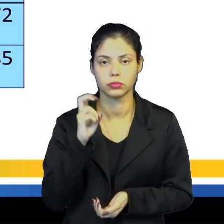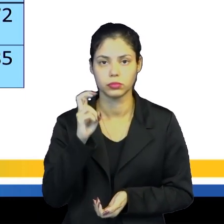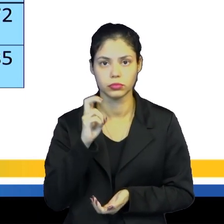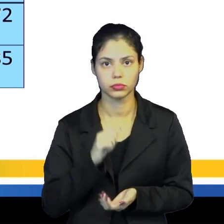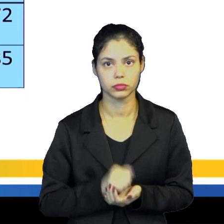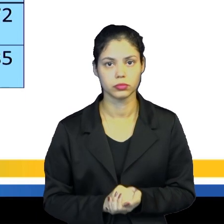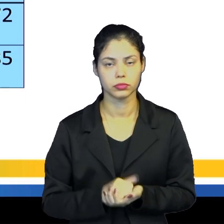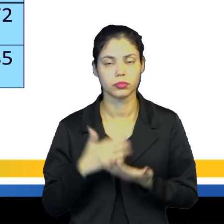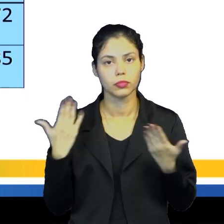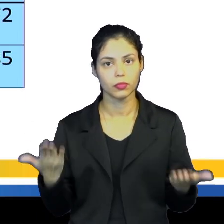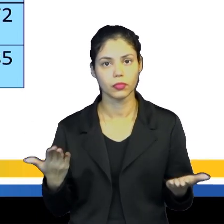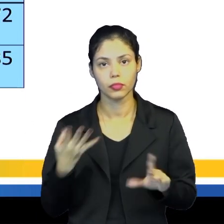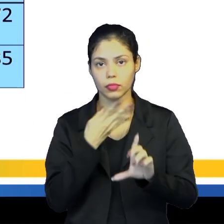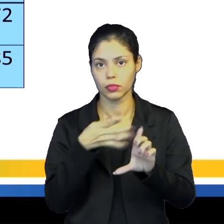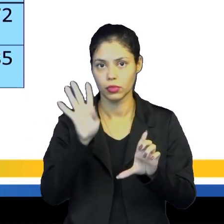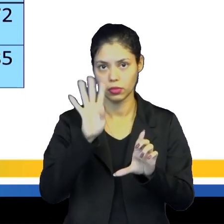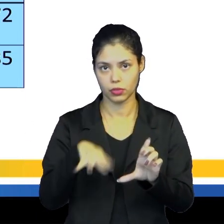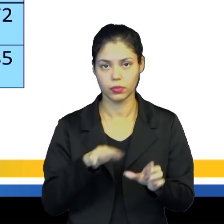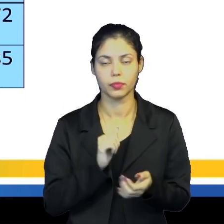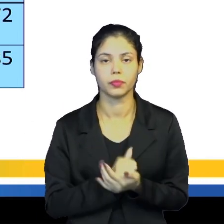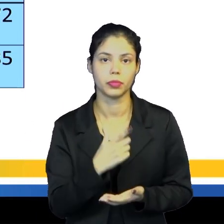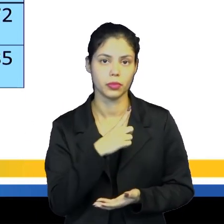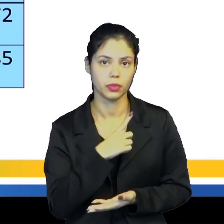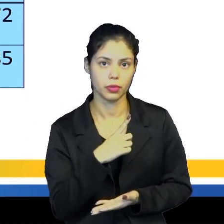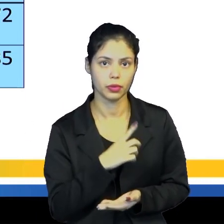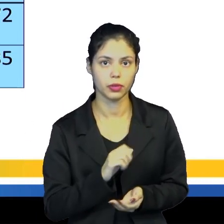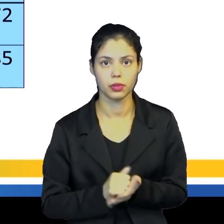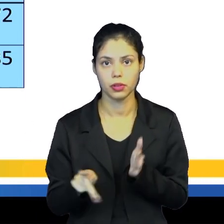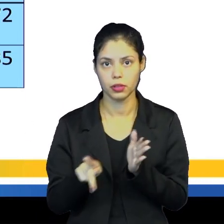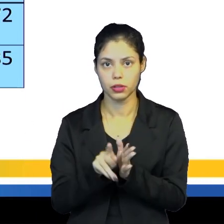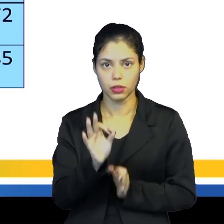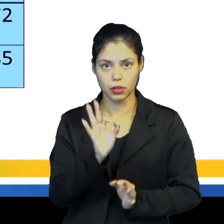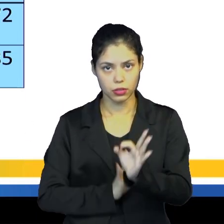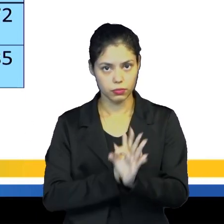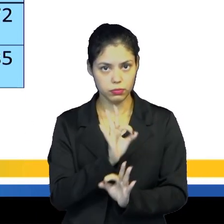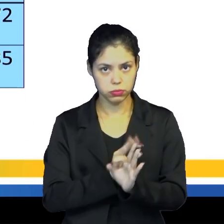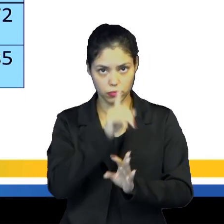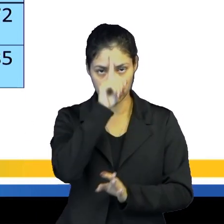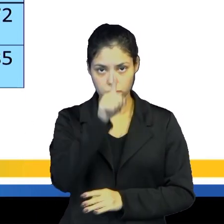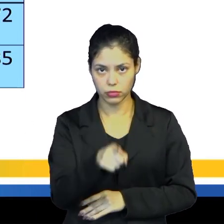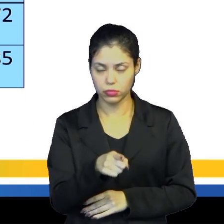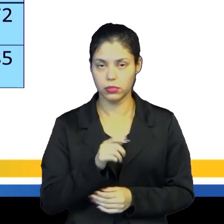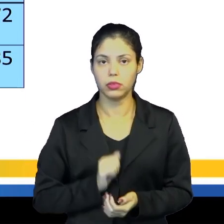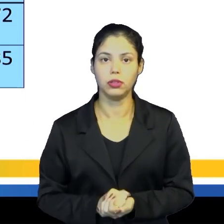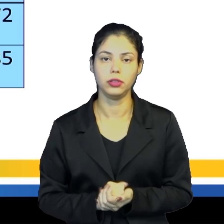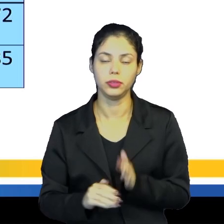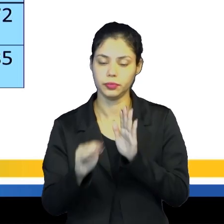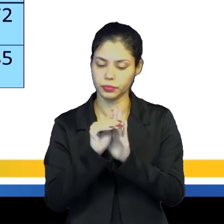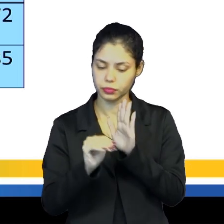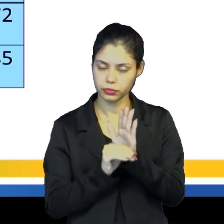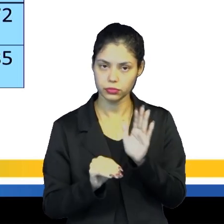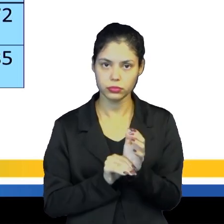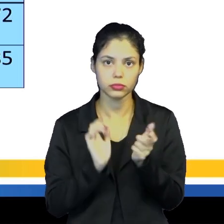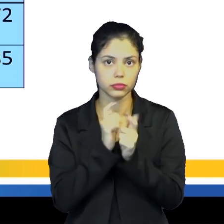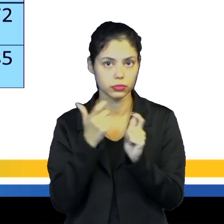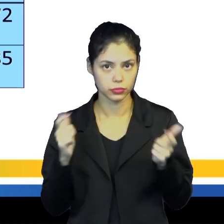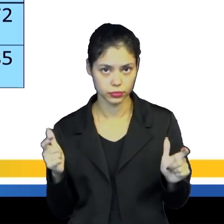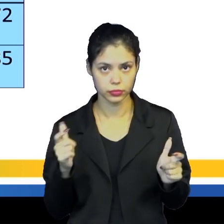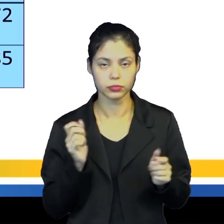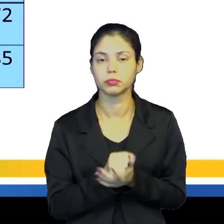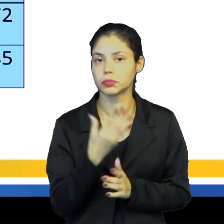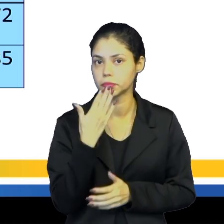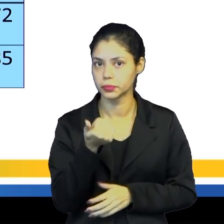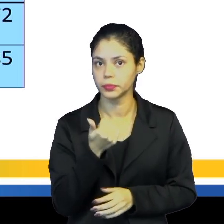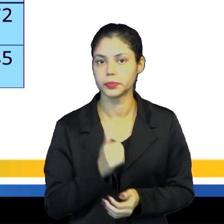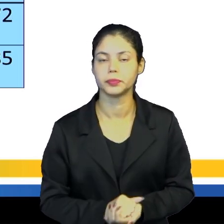1,85. Então, a tabela, ela tem sua ordenação de ordem crescente,